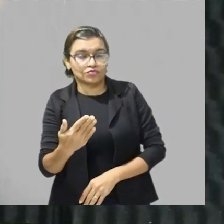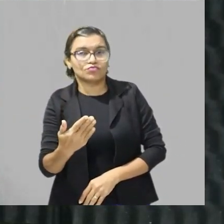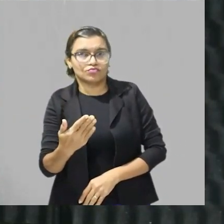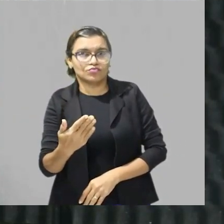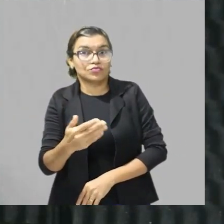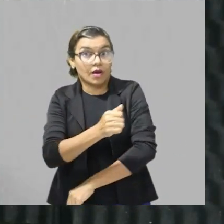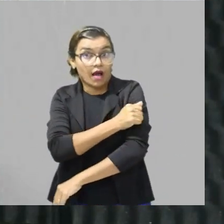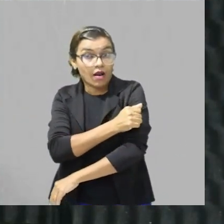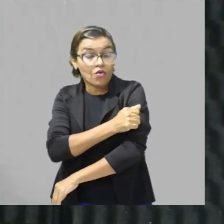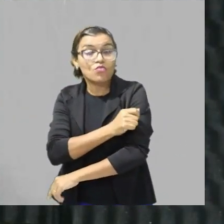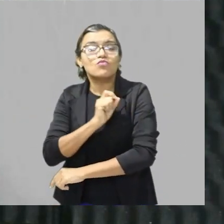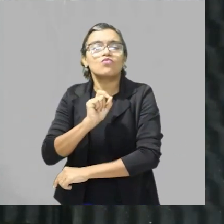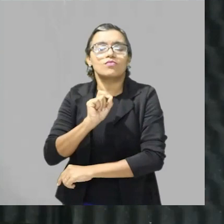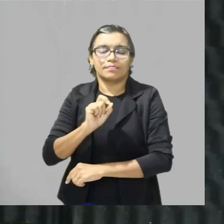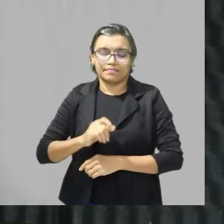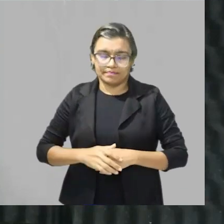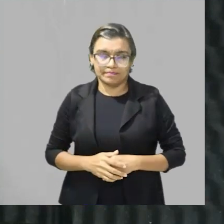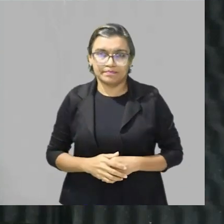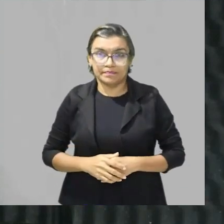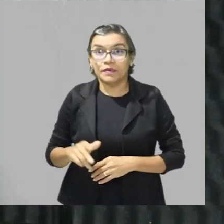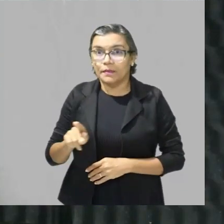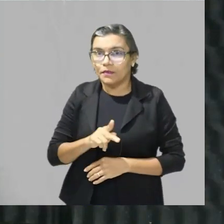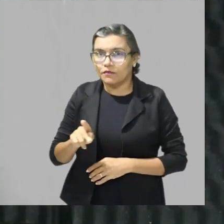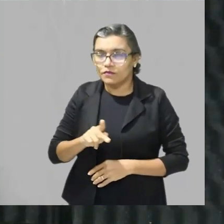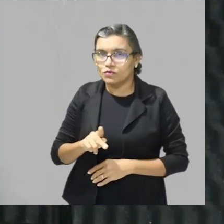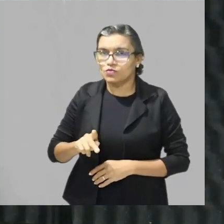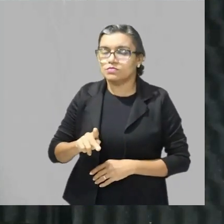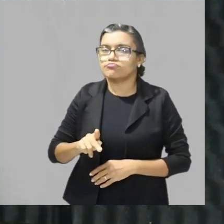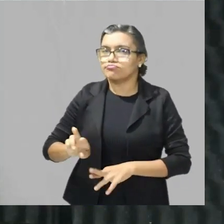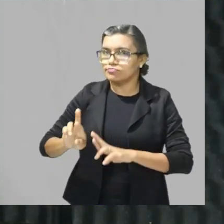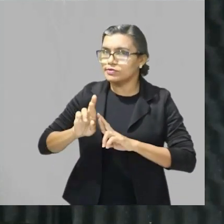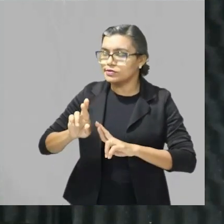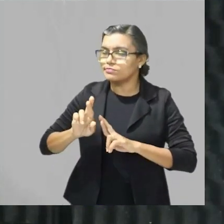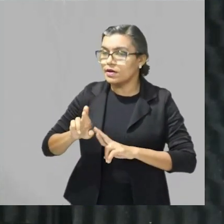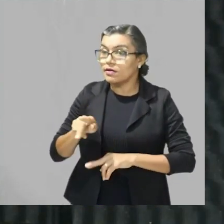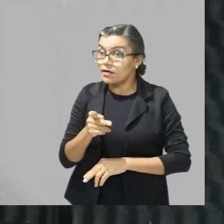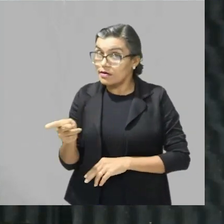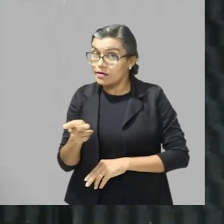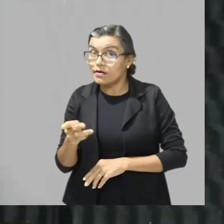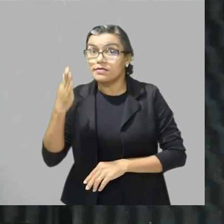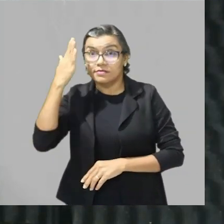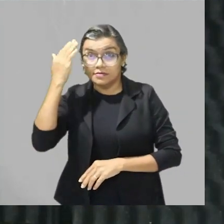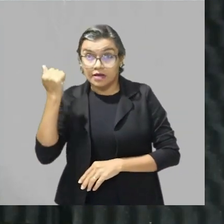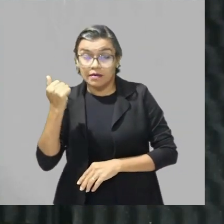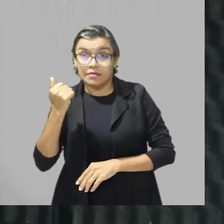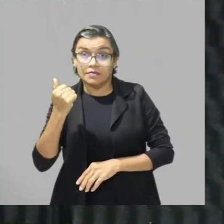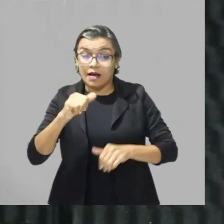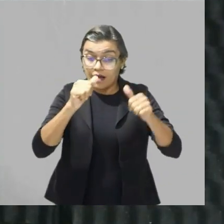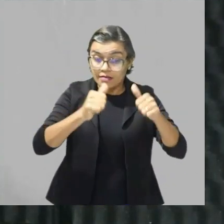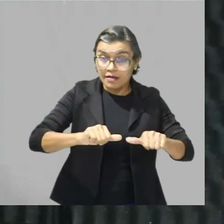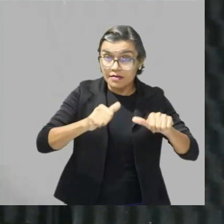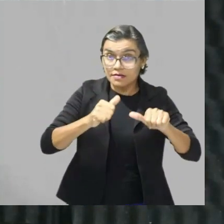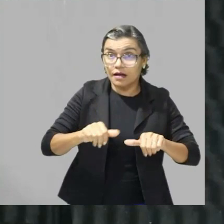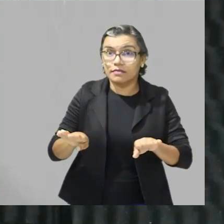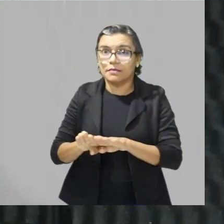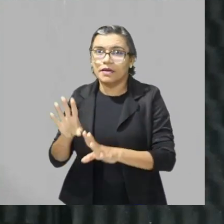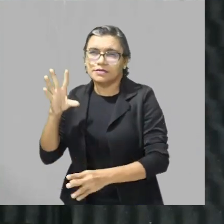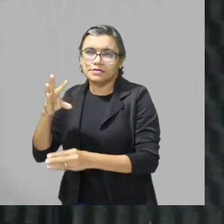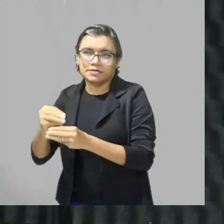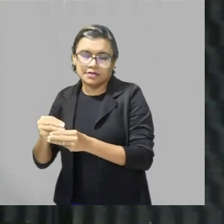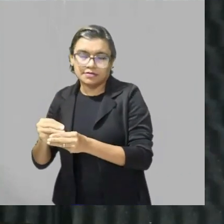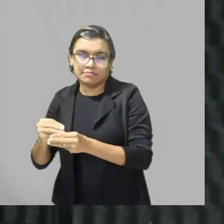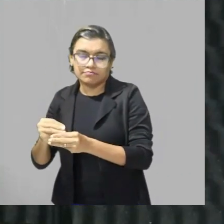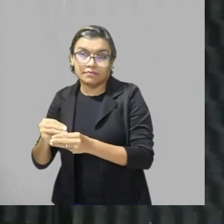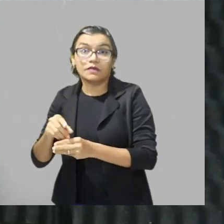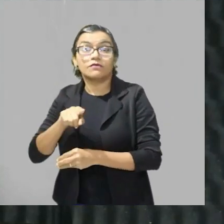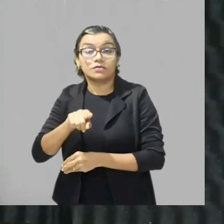solicitar o que ela quis a professora espera que o aluno saiba o que é analisar e sintetizar E aí vem uma dica muito legal